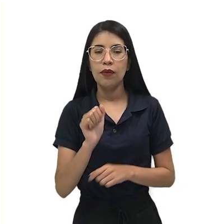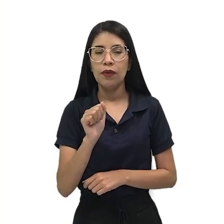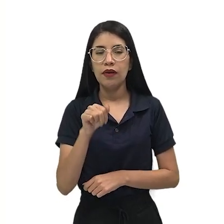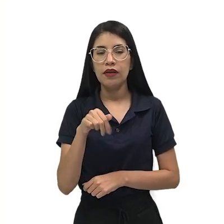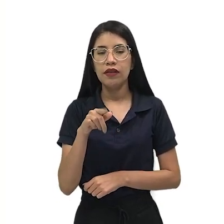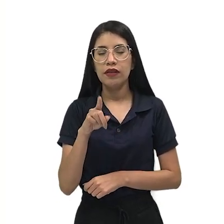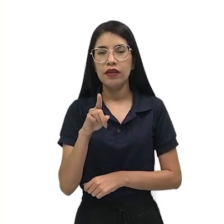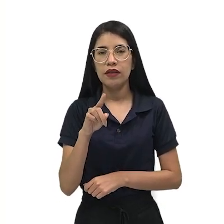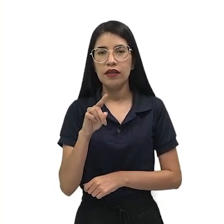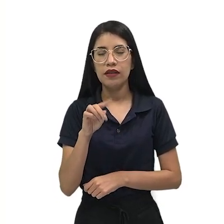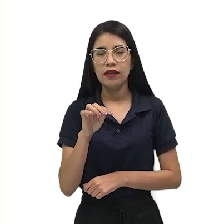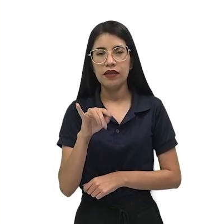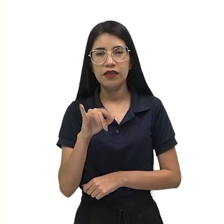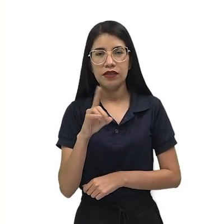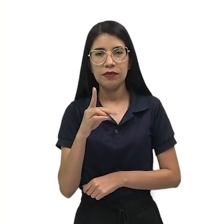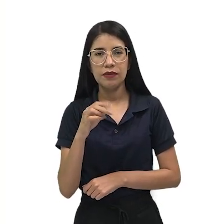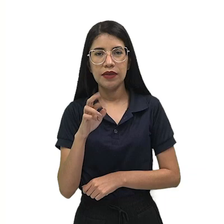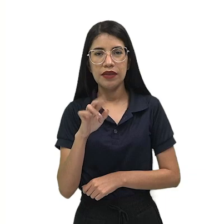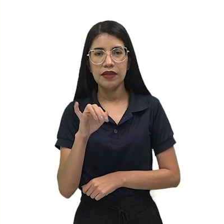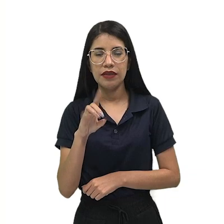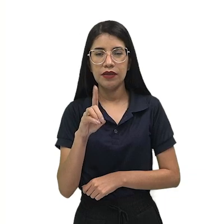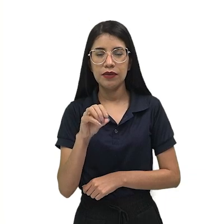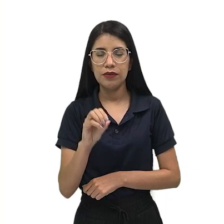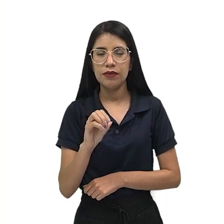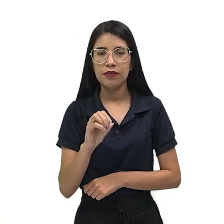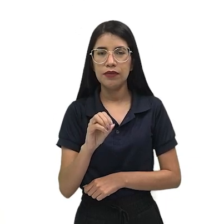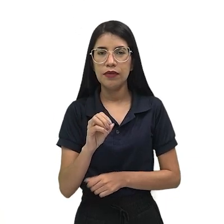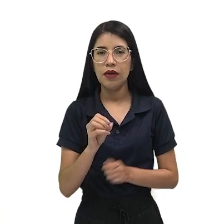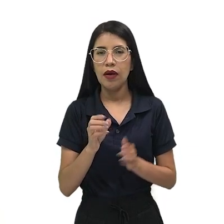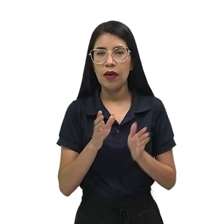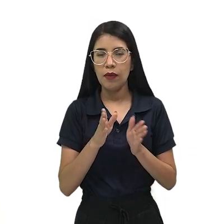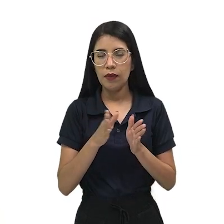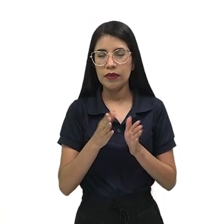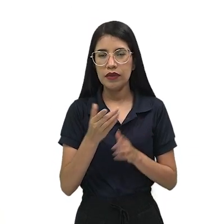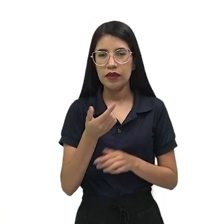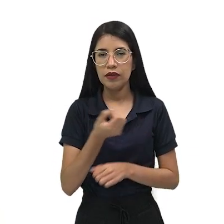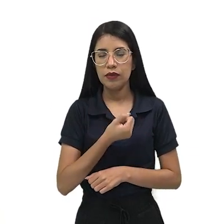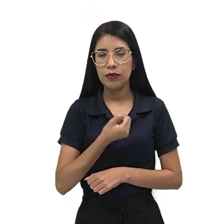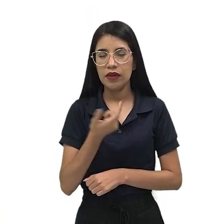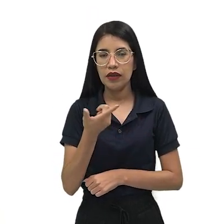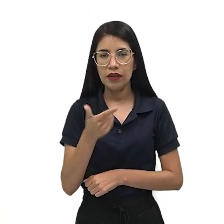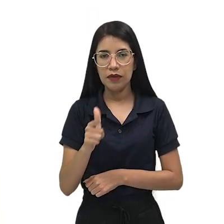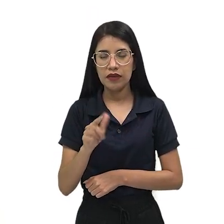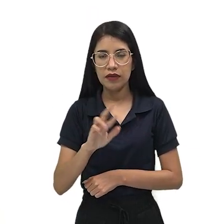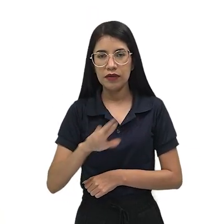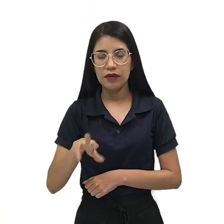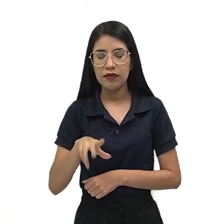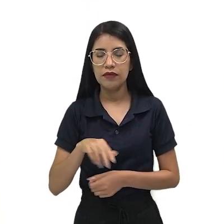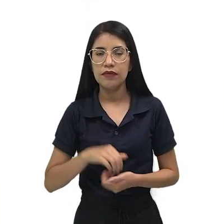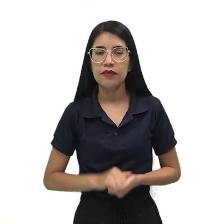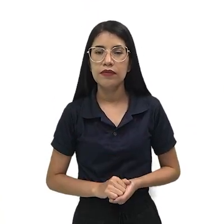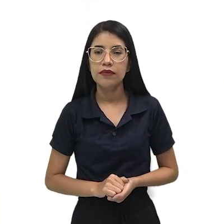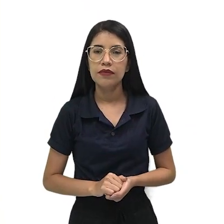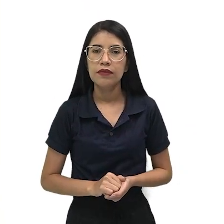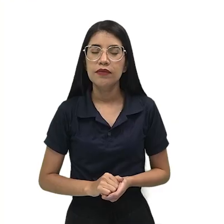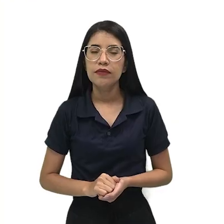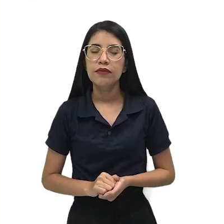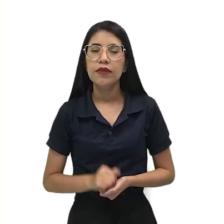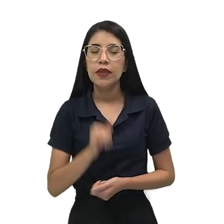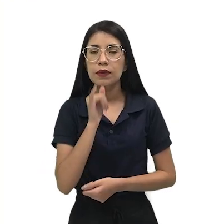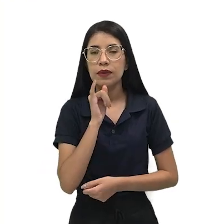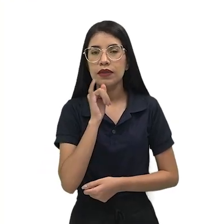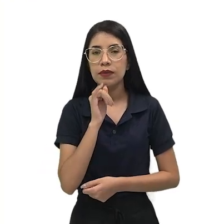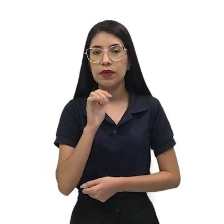anteperíodo, beleza? Vamos continuar com mais exemplo. Exemplo E. No